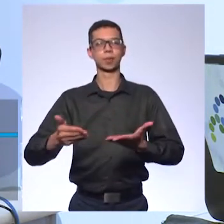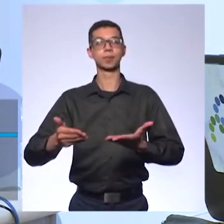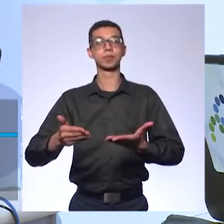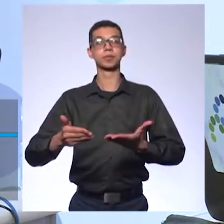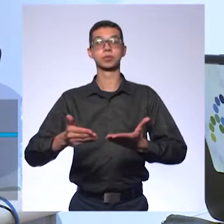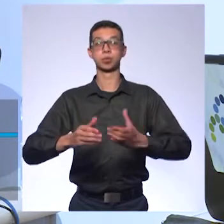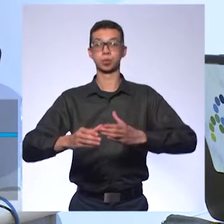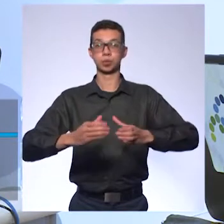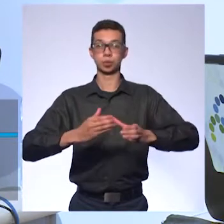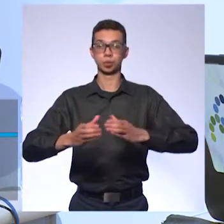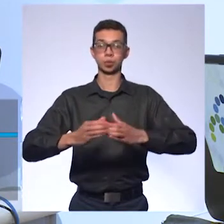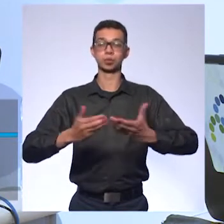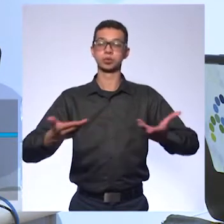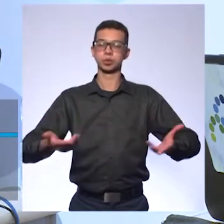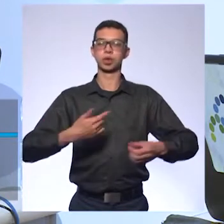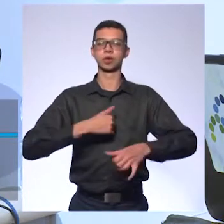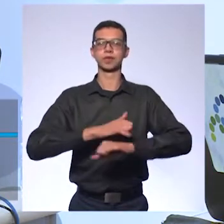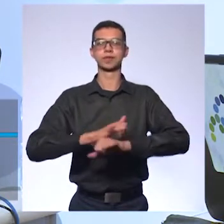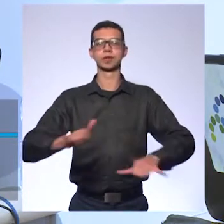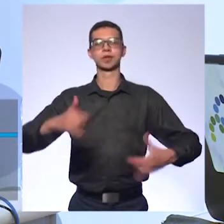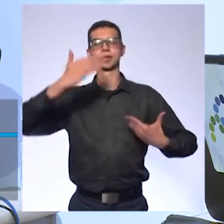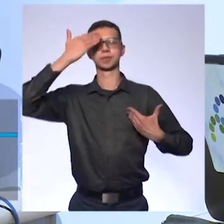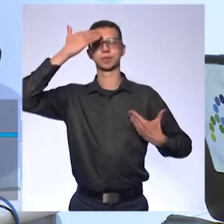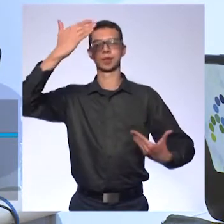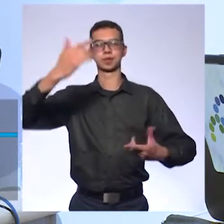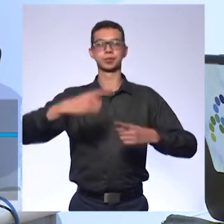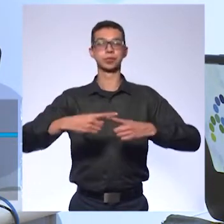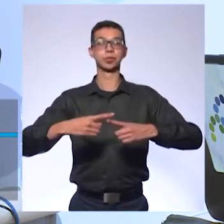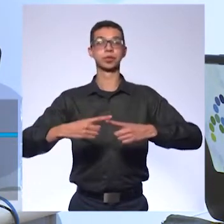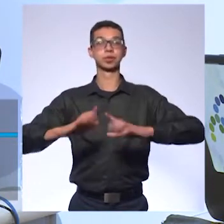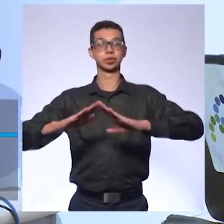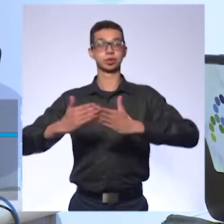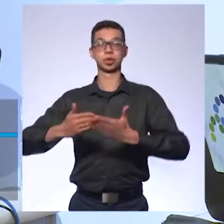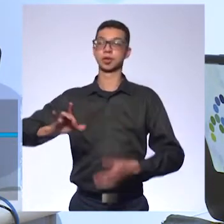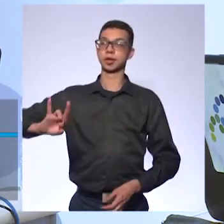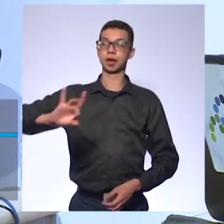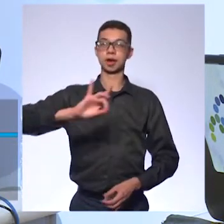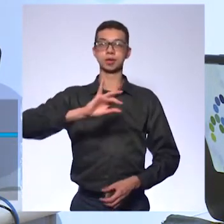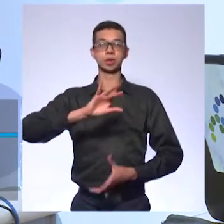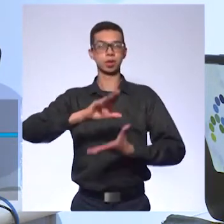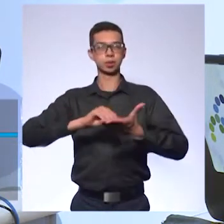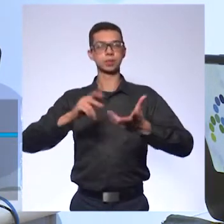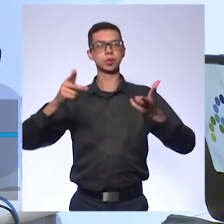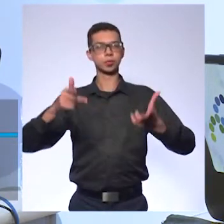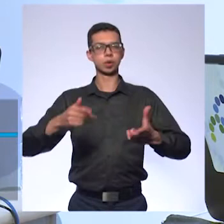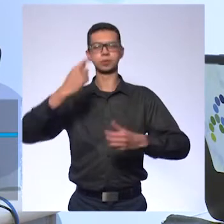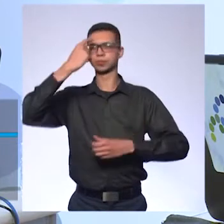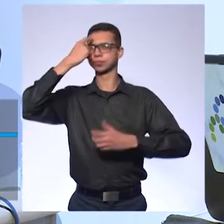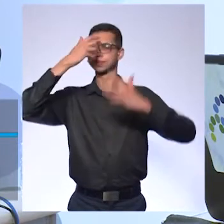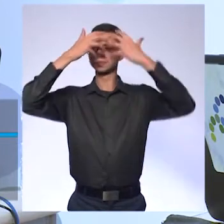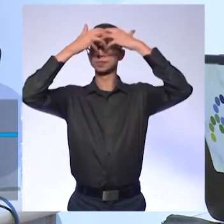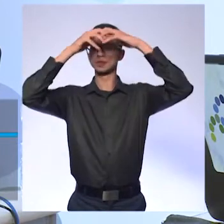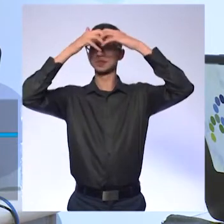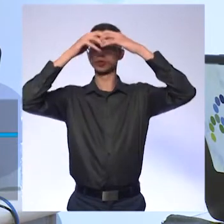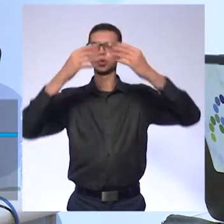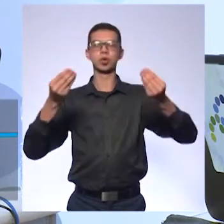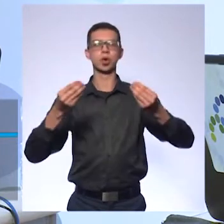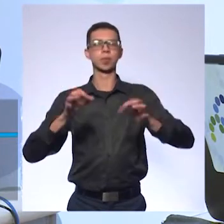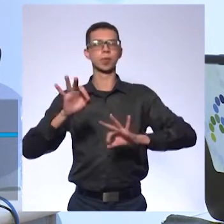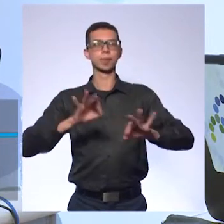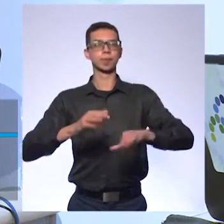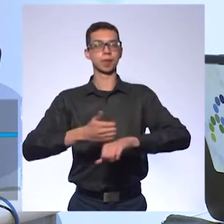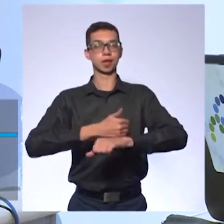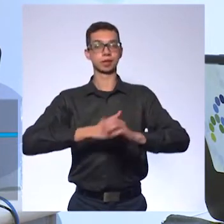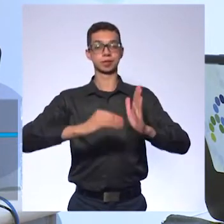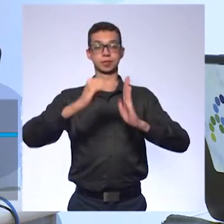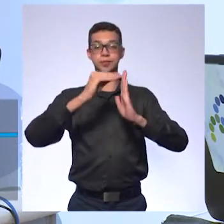aqui o nosso muito obrigada, e é um momento de inspirar outras escolas também a planejarem, né, a participarem desse concurso, que